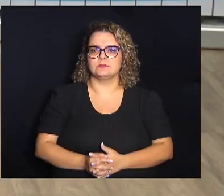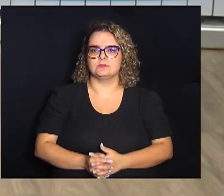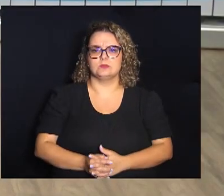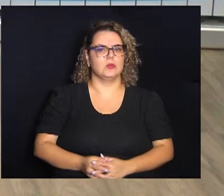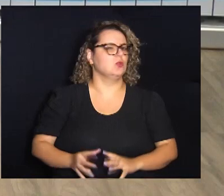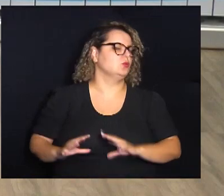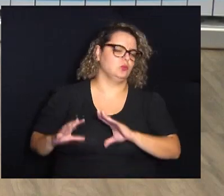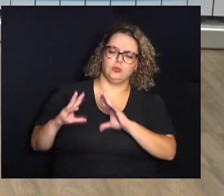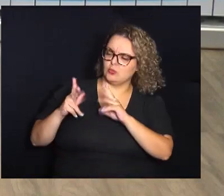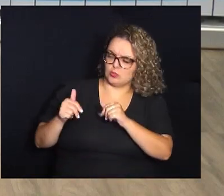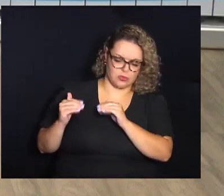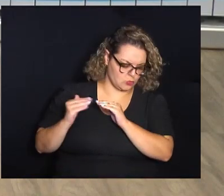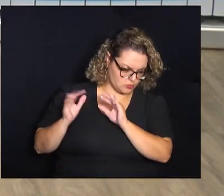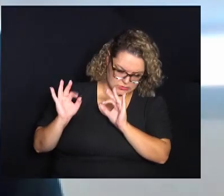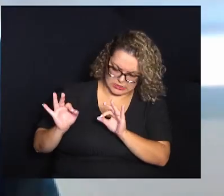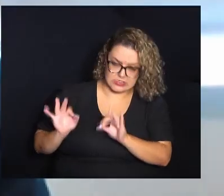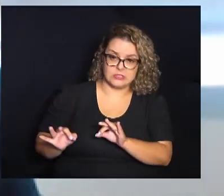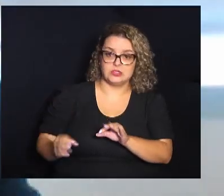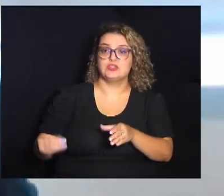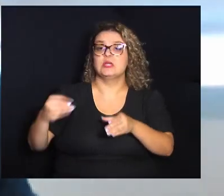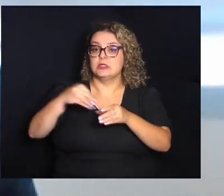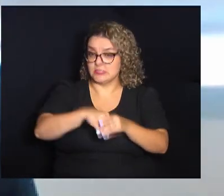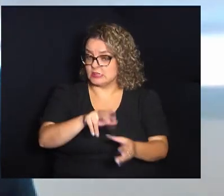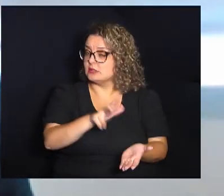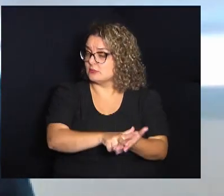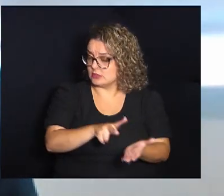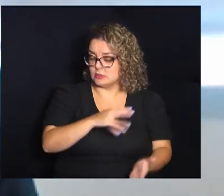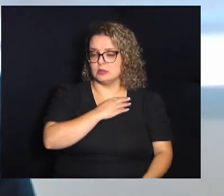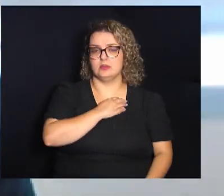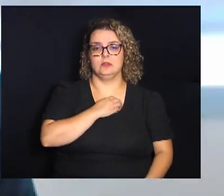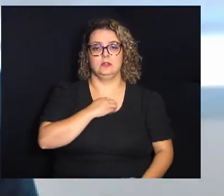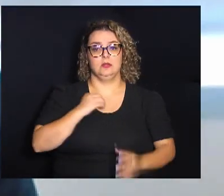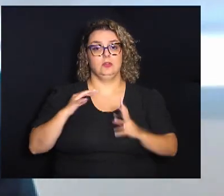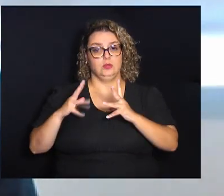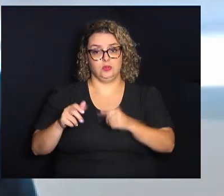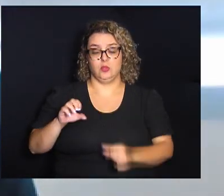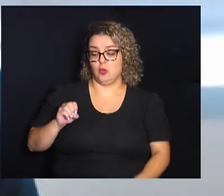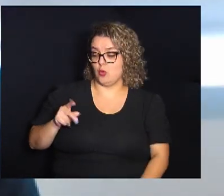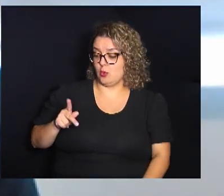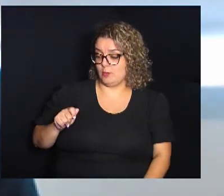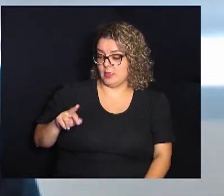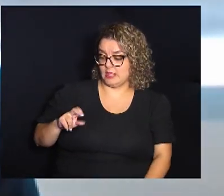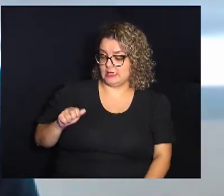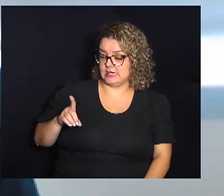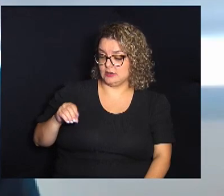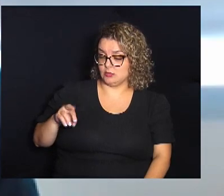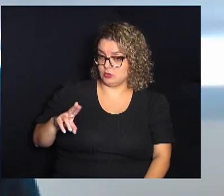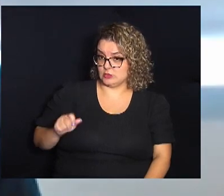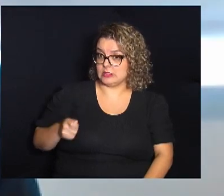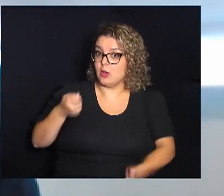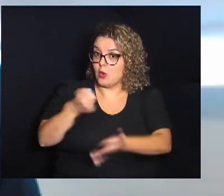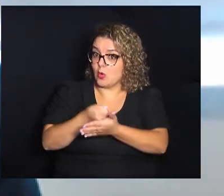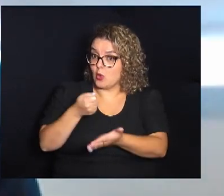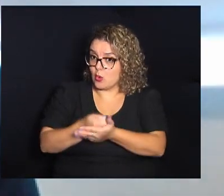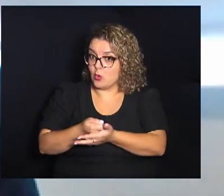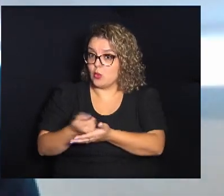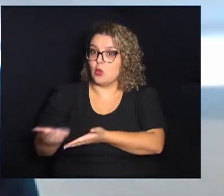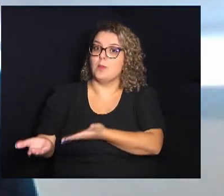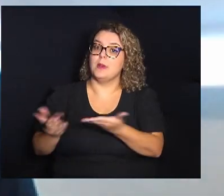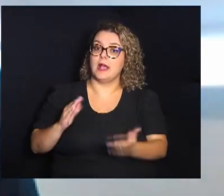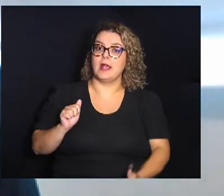Totalmente, e com certeza, já está na regulamentação que todas as operadoras elas serão obrigadas a apresentar